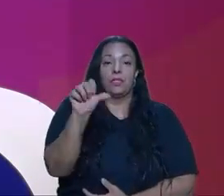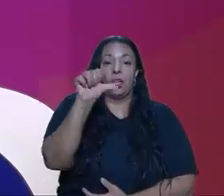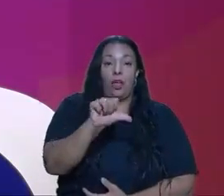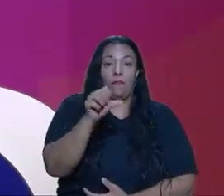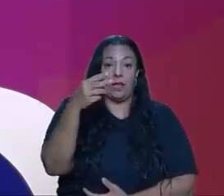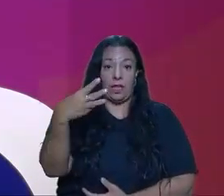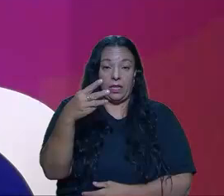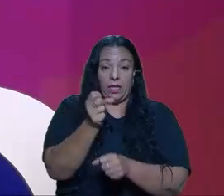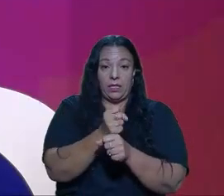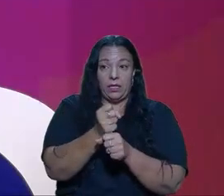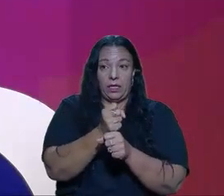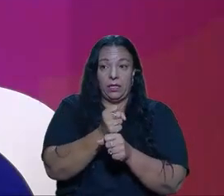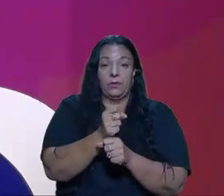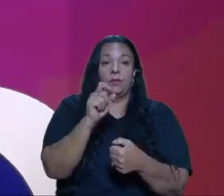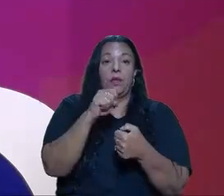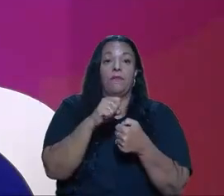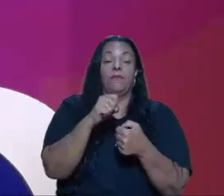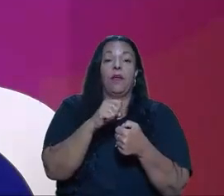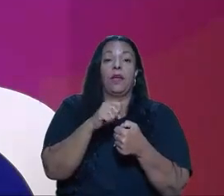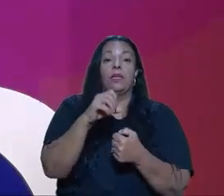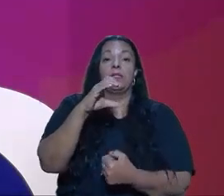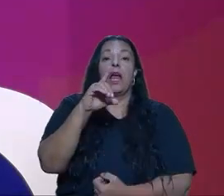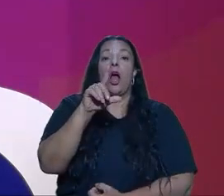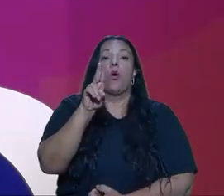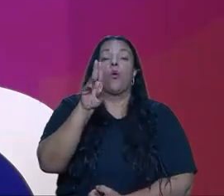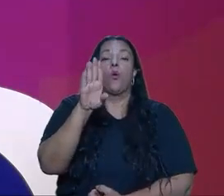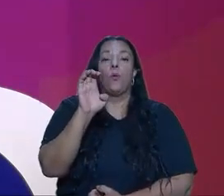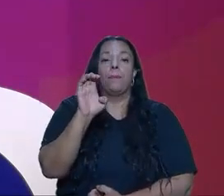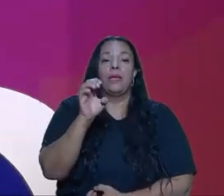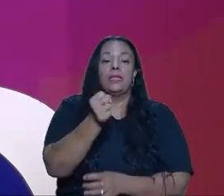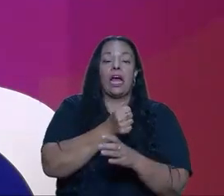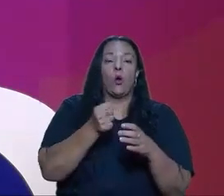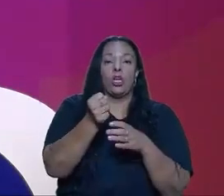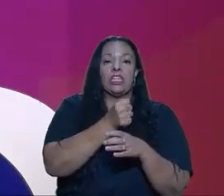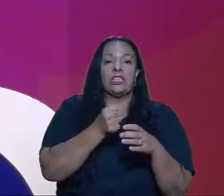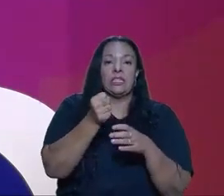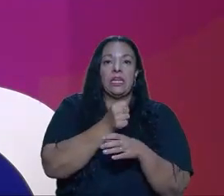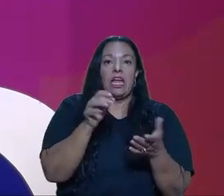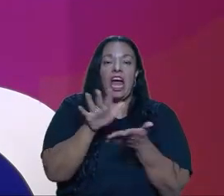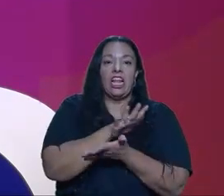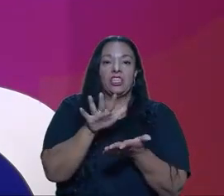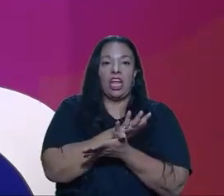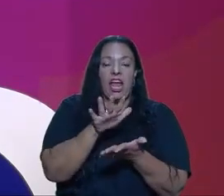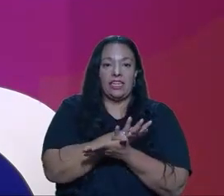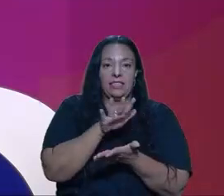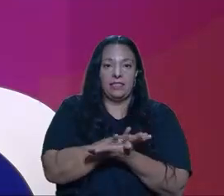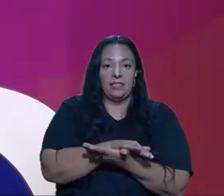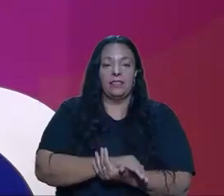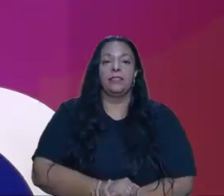1993, criação do Clube da Cozinha Araxaense. São homens gourmets,